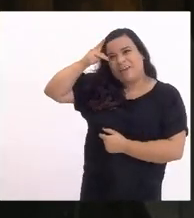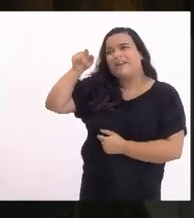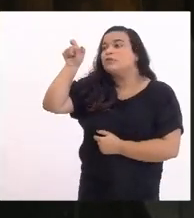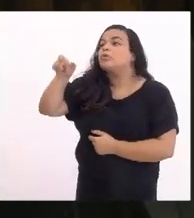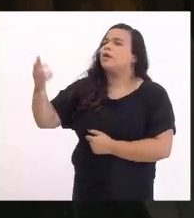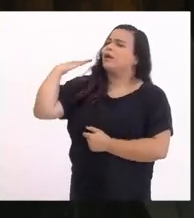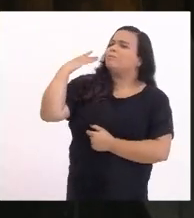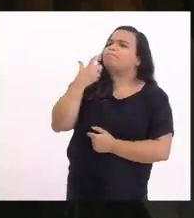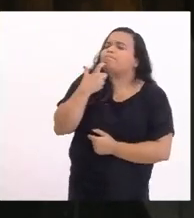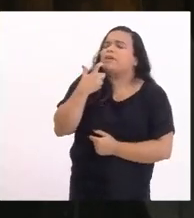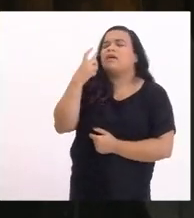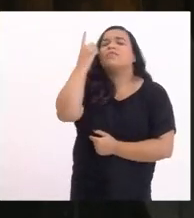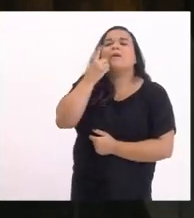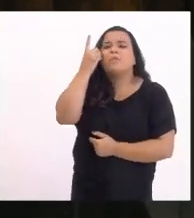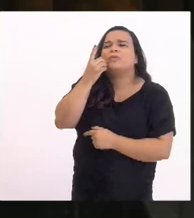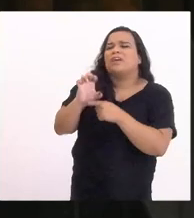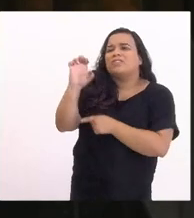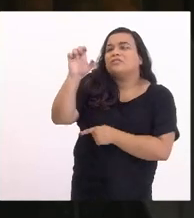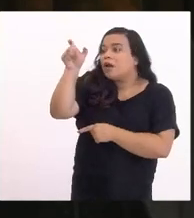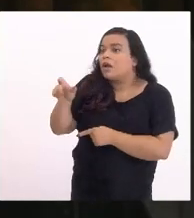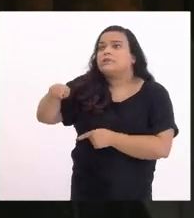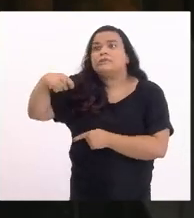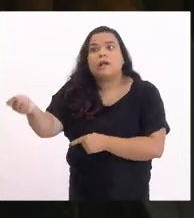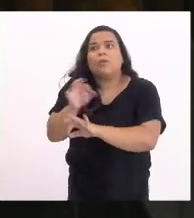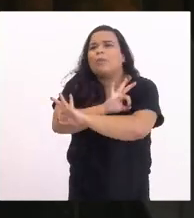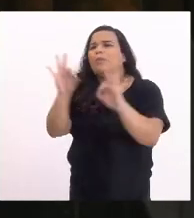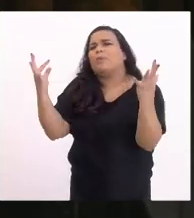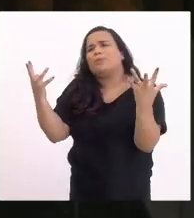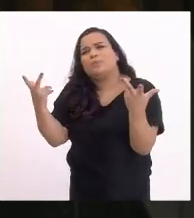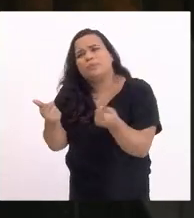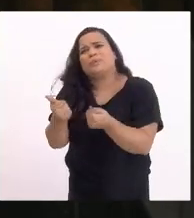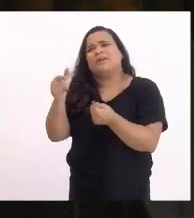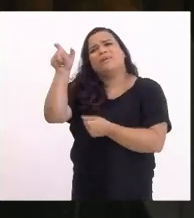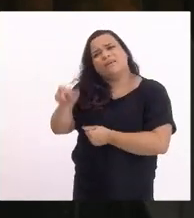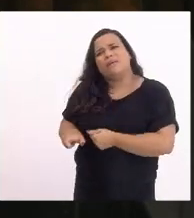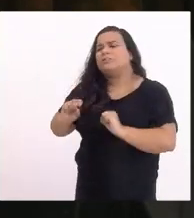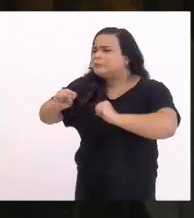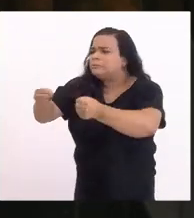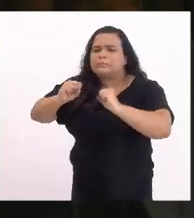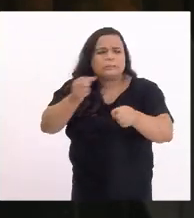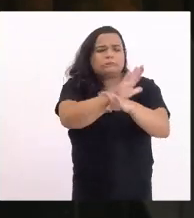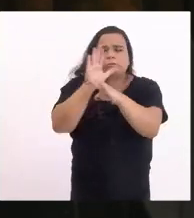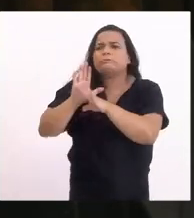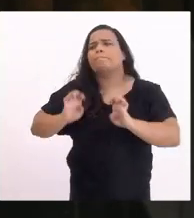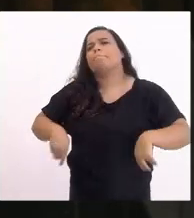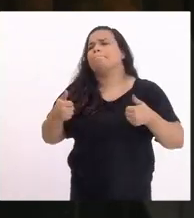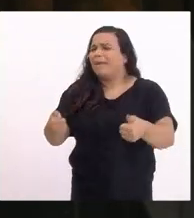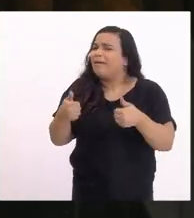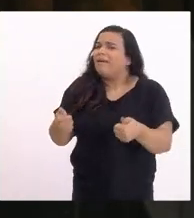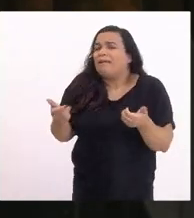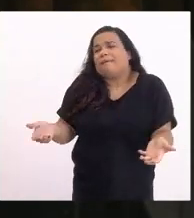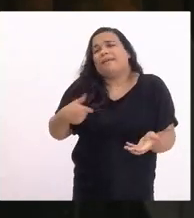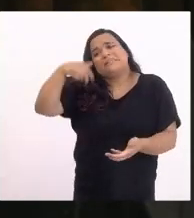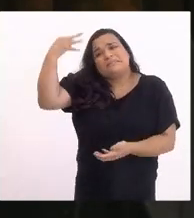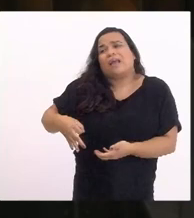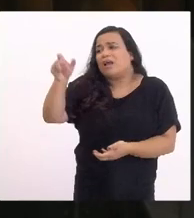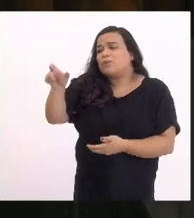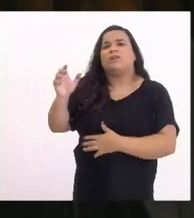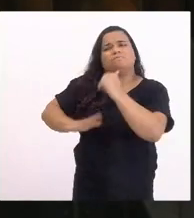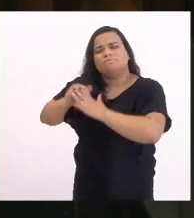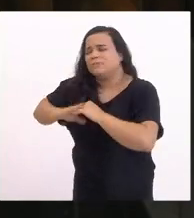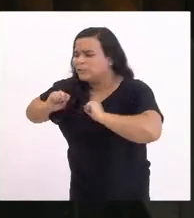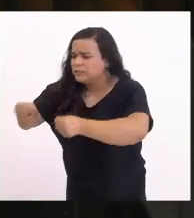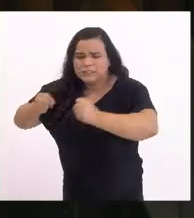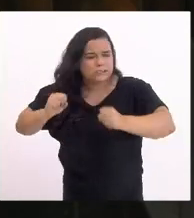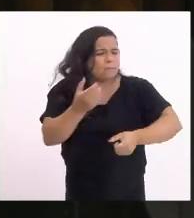estadual, sabe que é uma pessoa do bem, uma pessoa bem intencionada, e tenho certeza que está se empenhando,